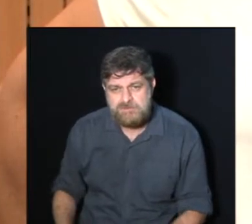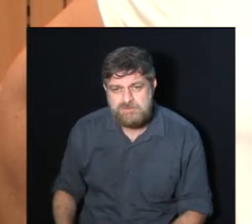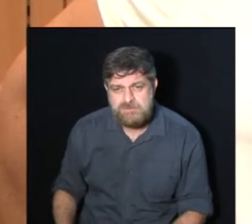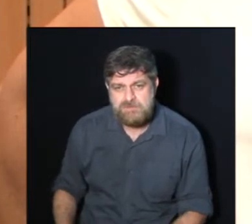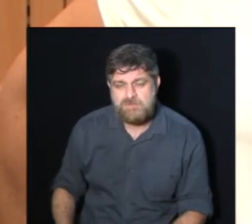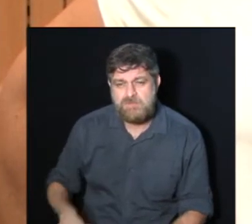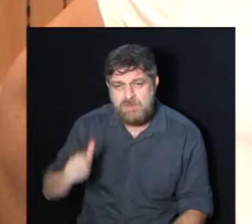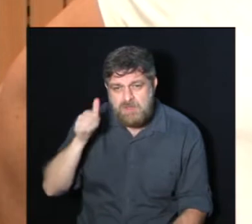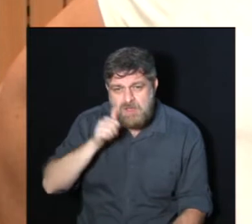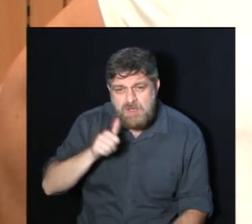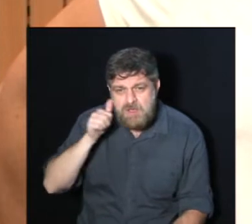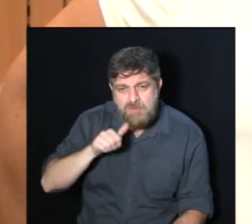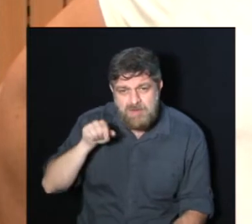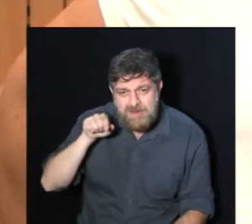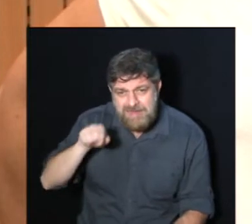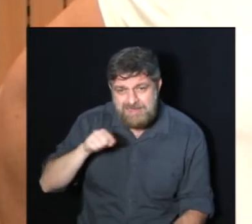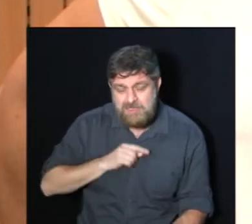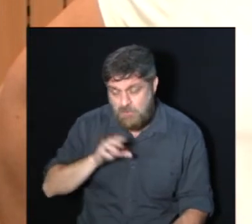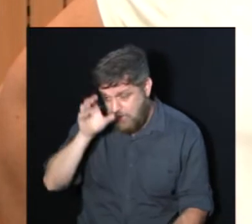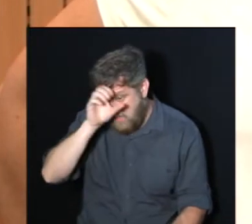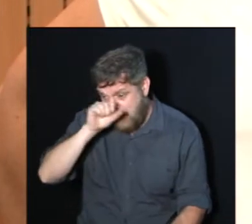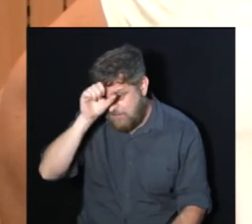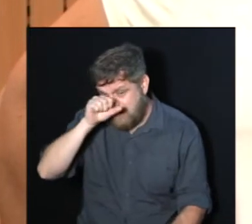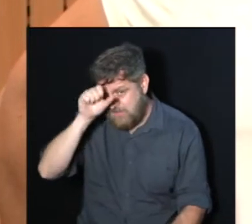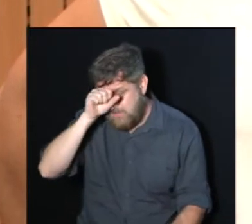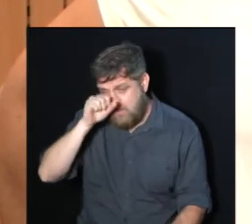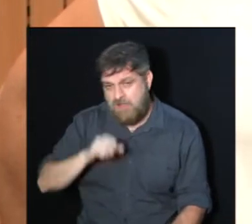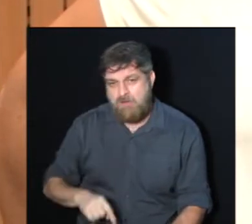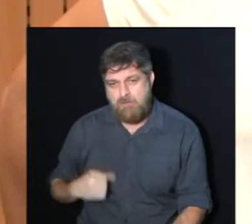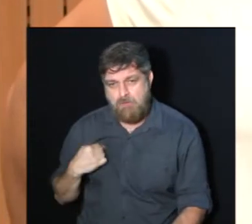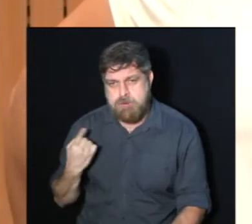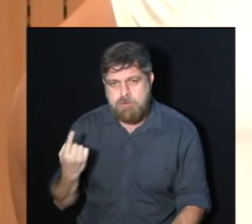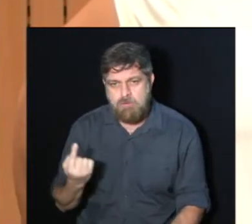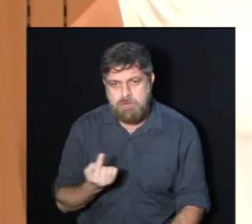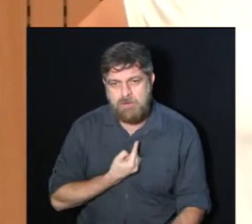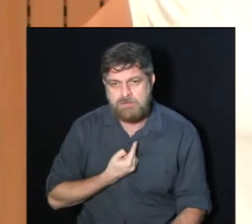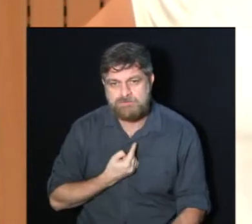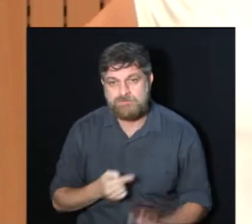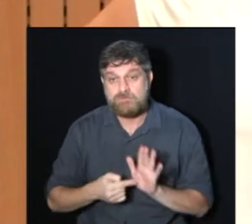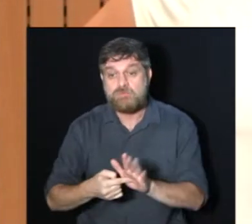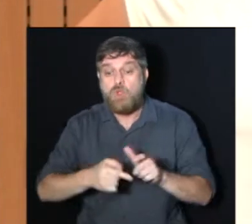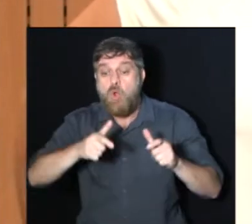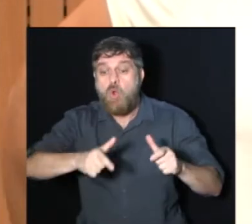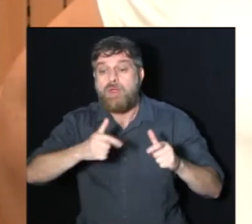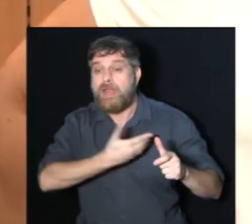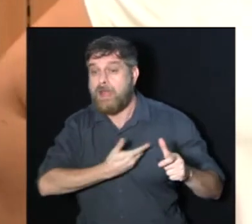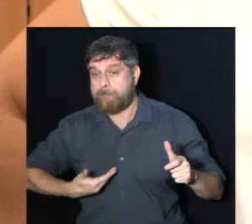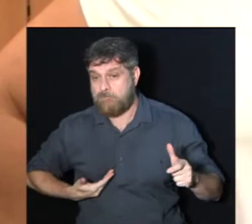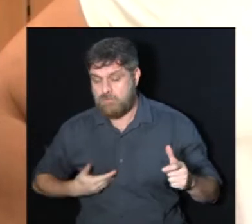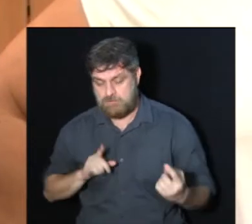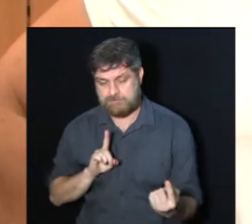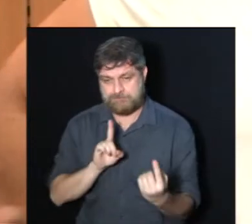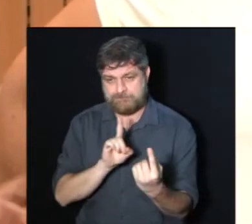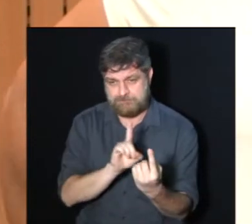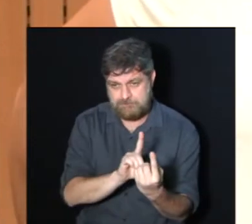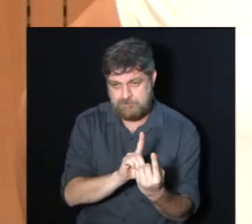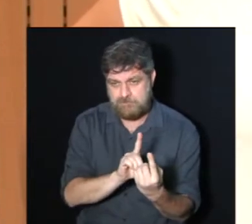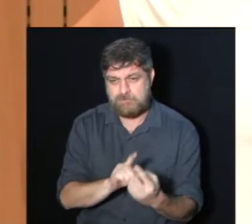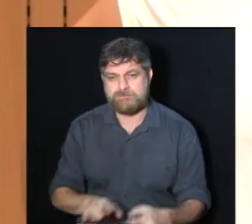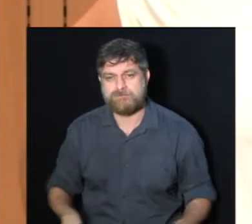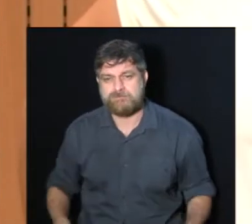essas mulheres que estão em formação os equipamentos públicos.